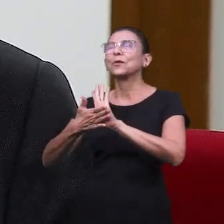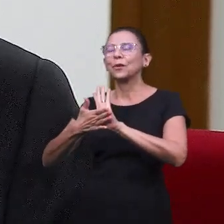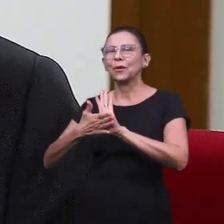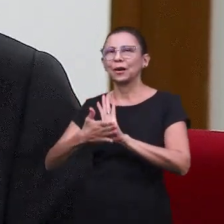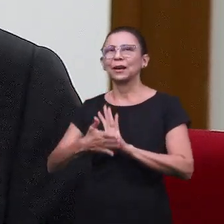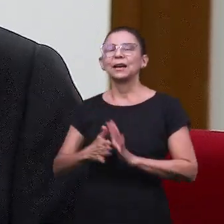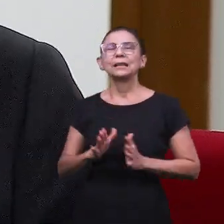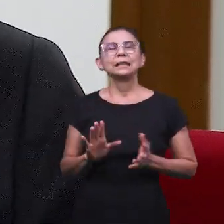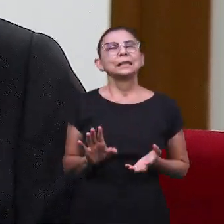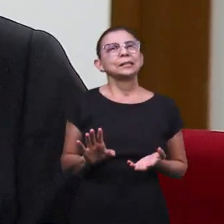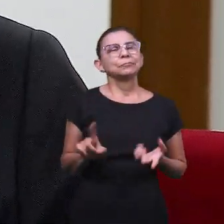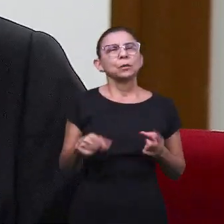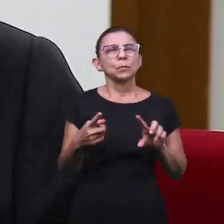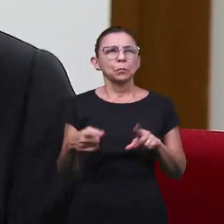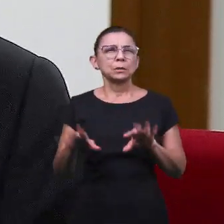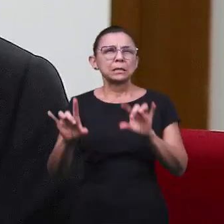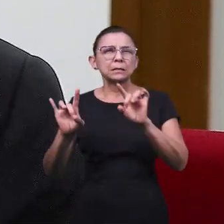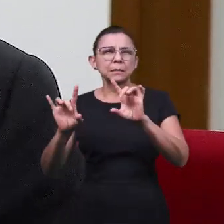traz um